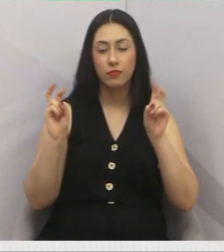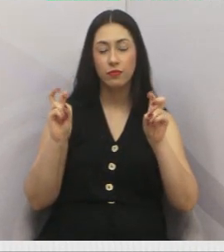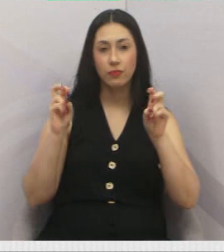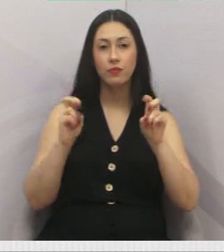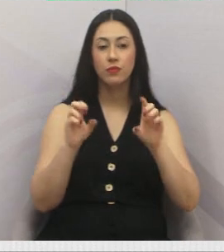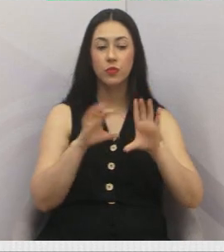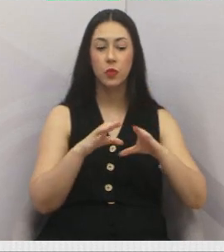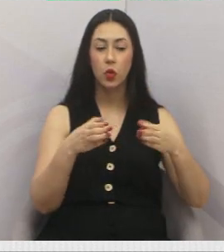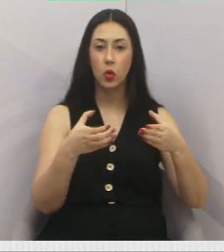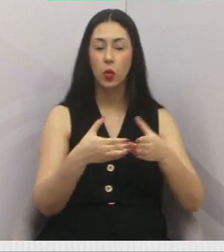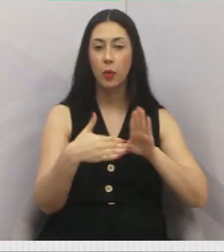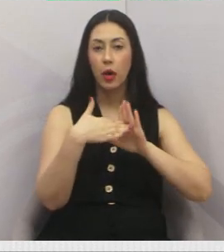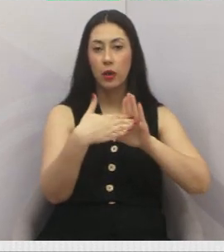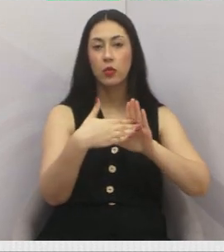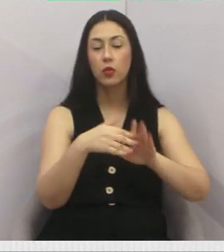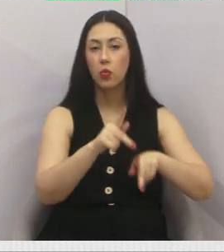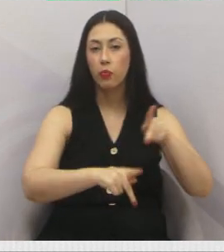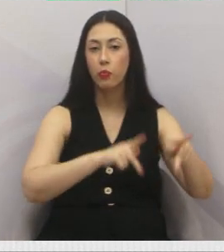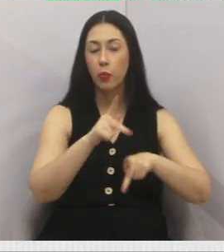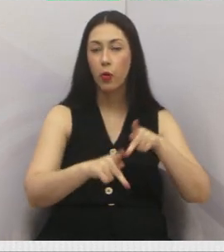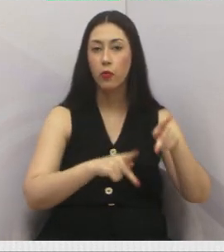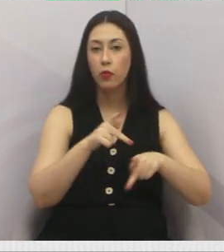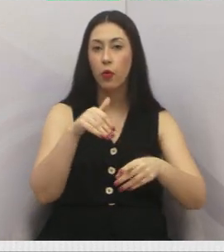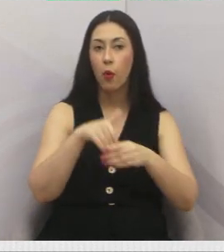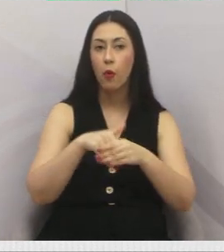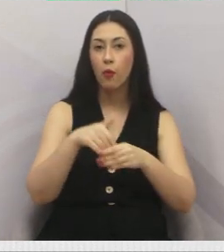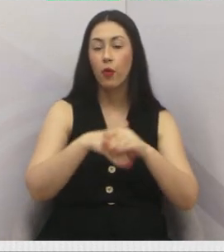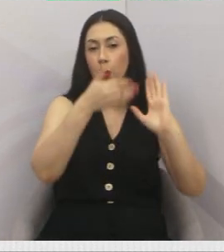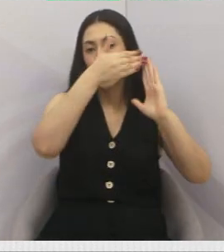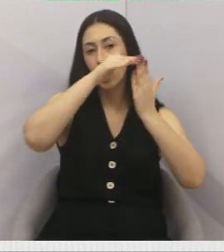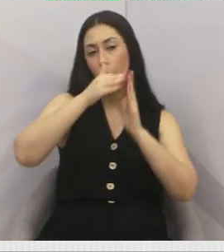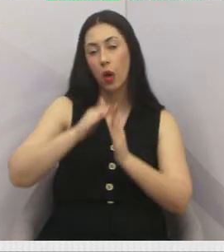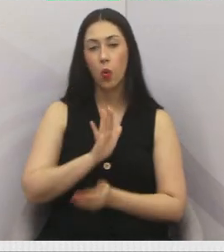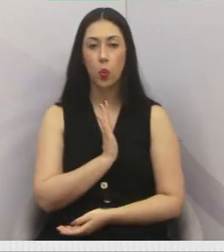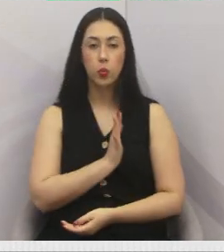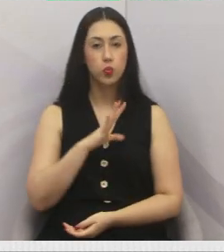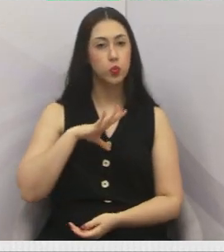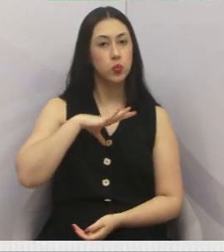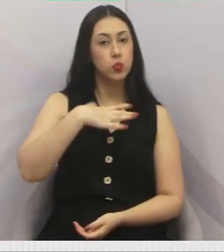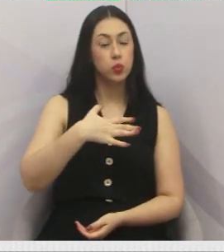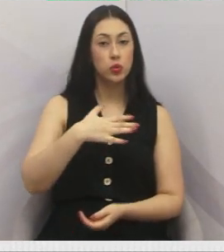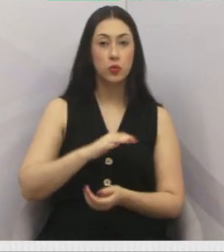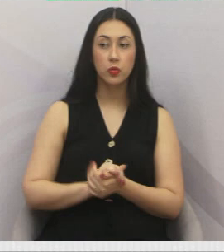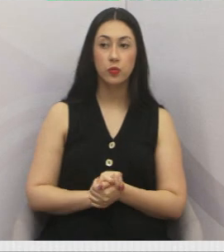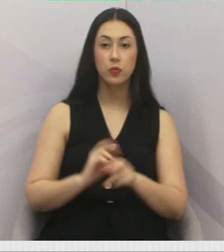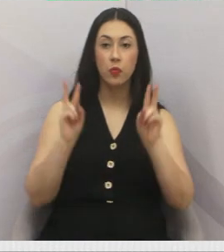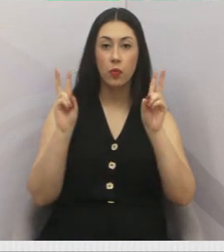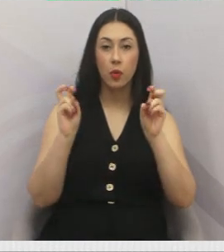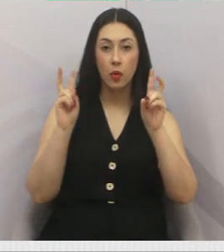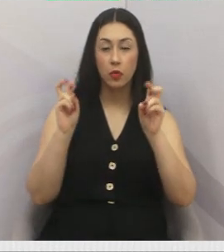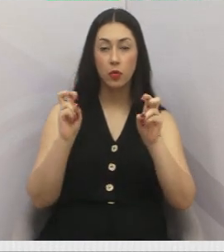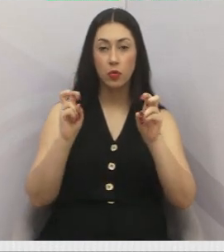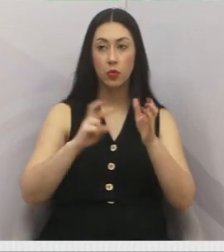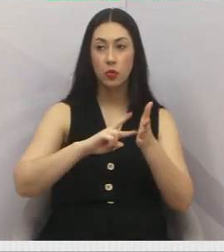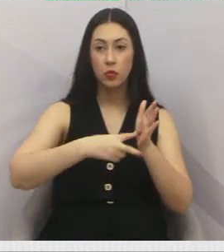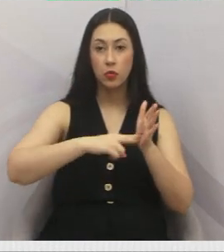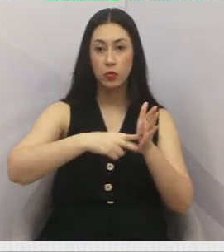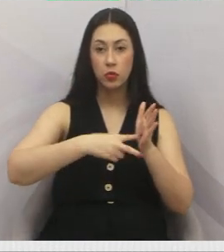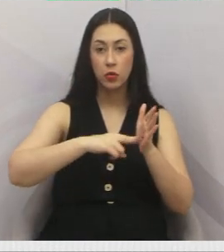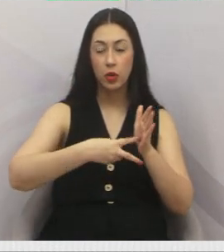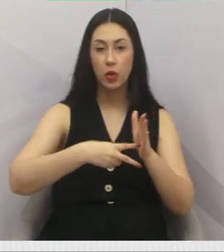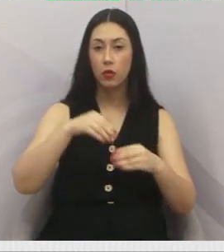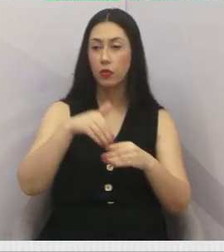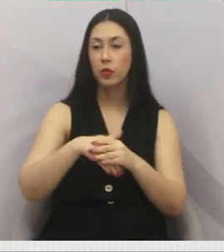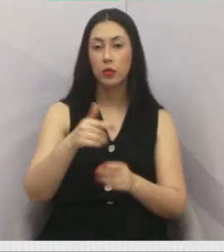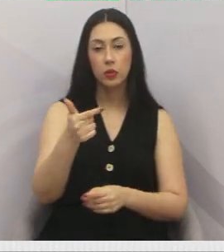Segmento movimentos populares ou coletivos, um voto Quilombo Coração Valente. Segmento entidade de classe sindical, voto